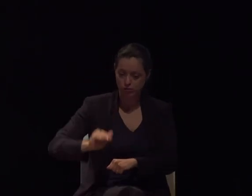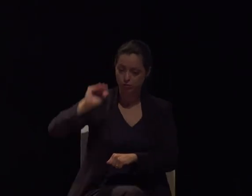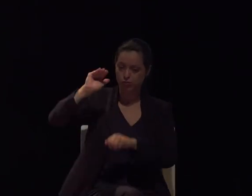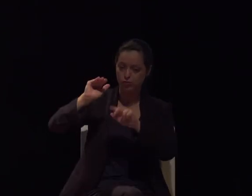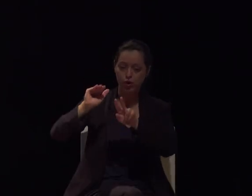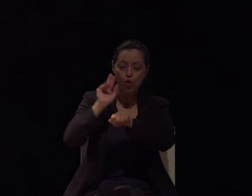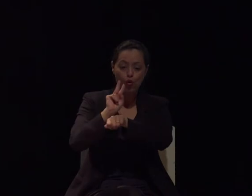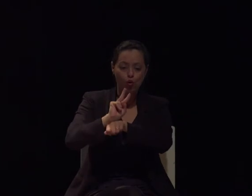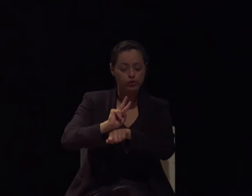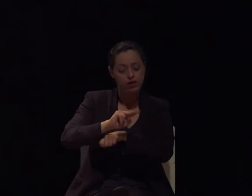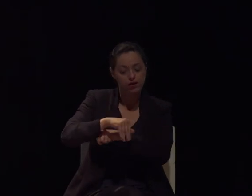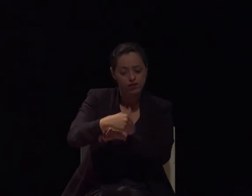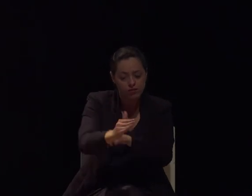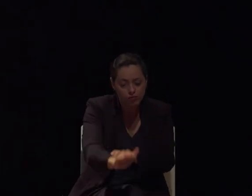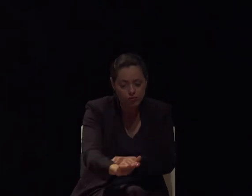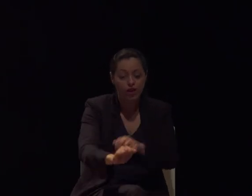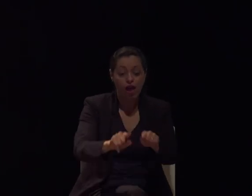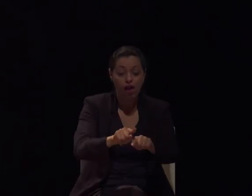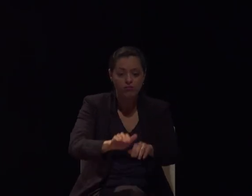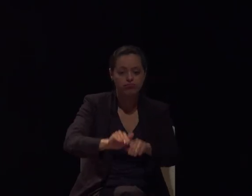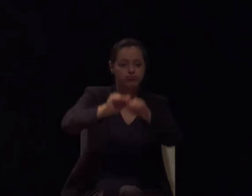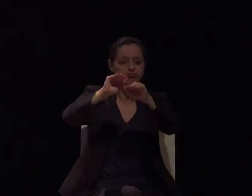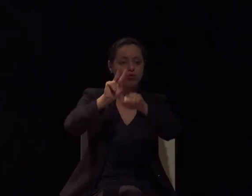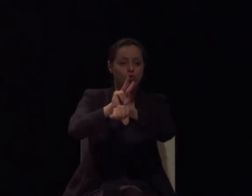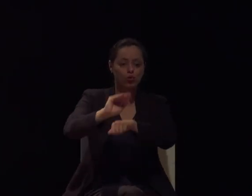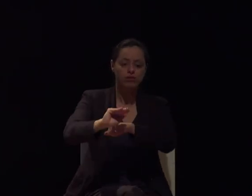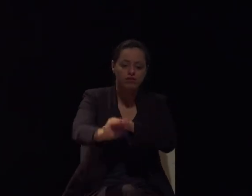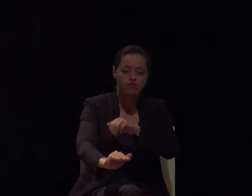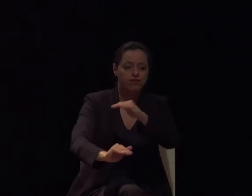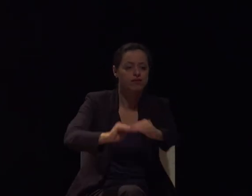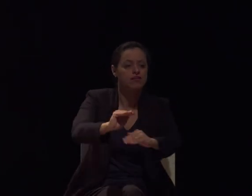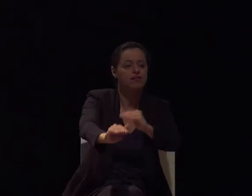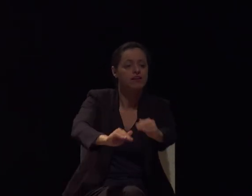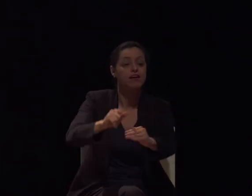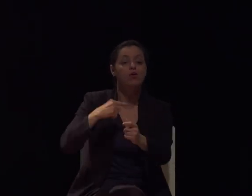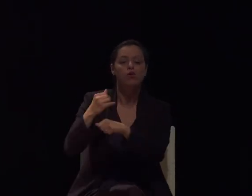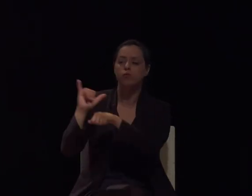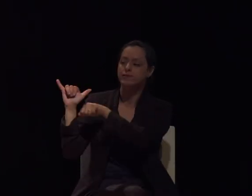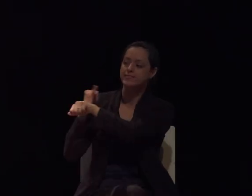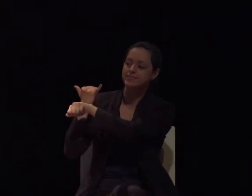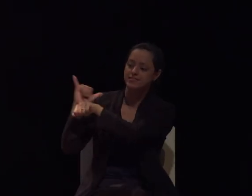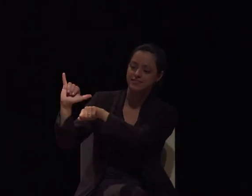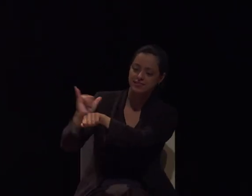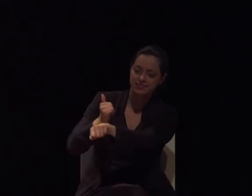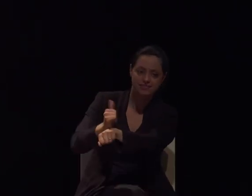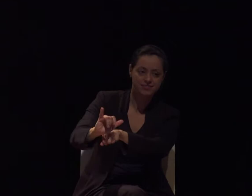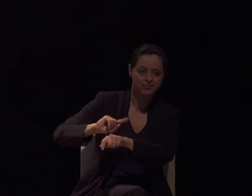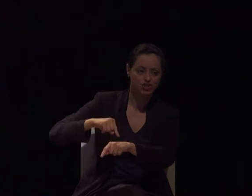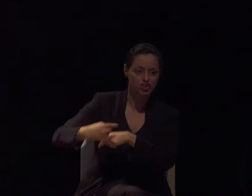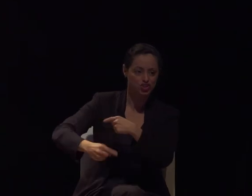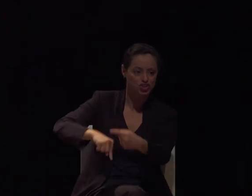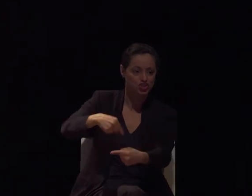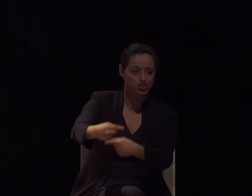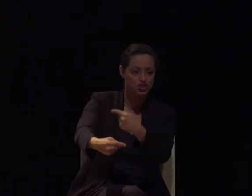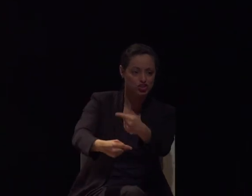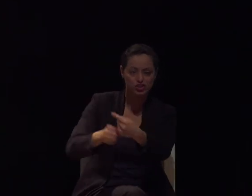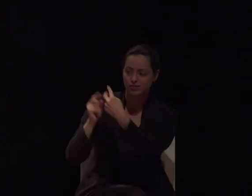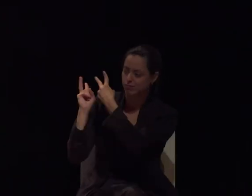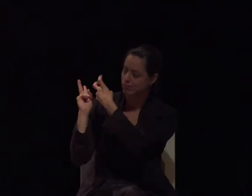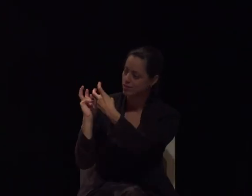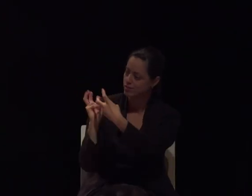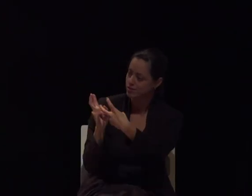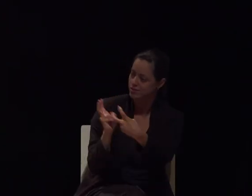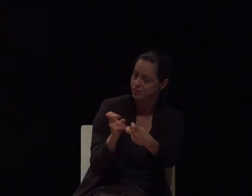inicial do conhecimento tradicional suas técnicas de auto manutenção e percepção natural de crescimento individual